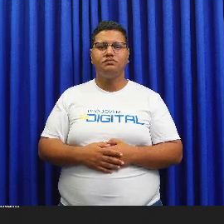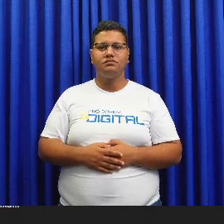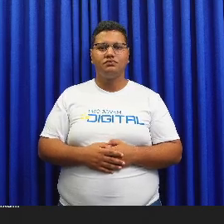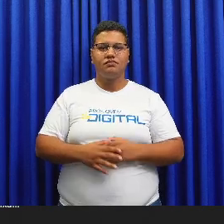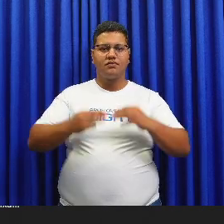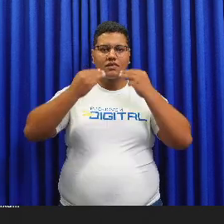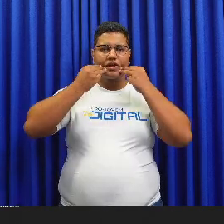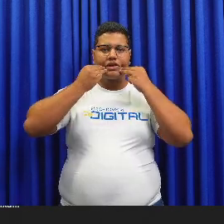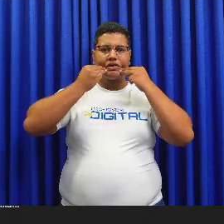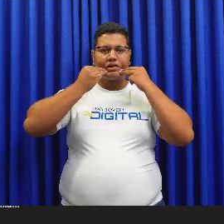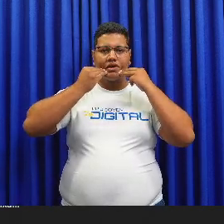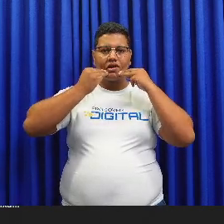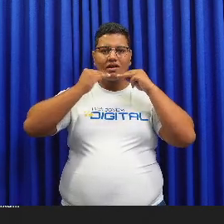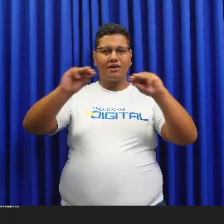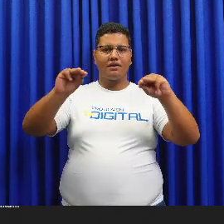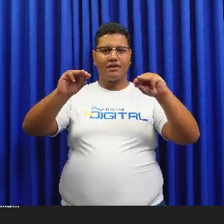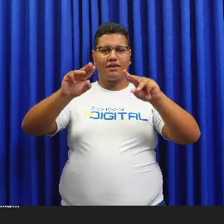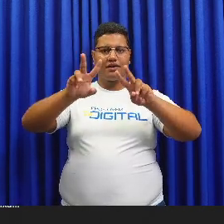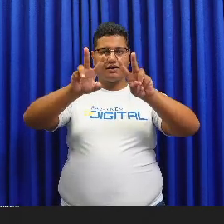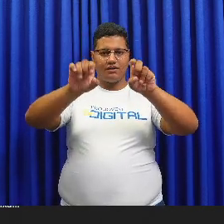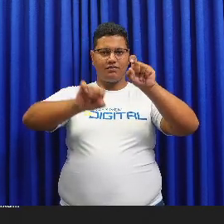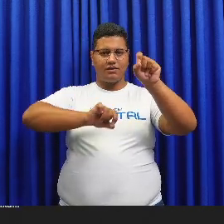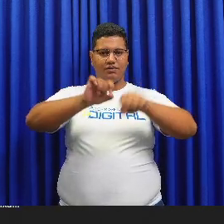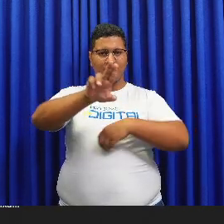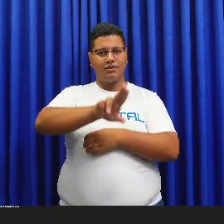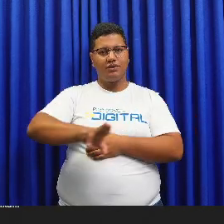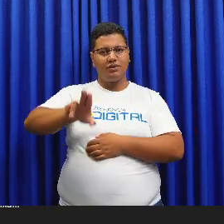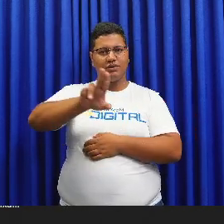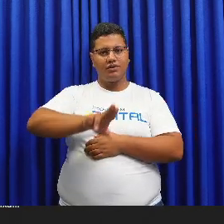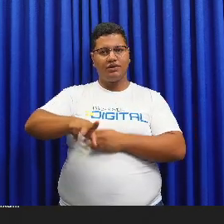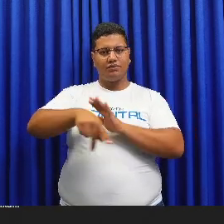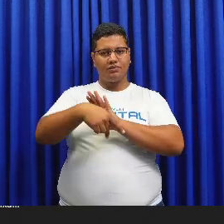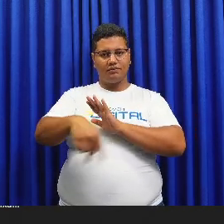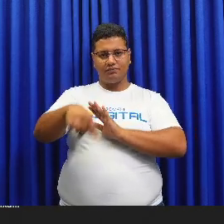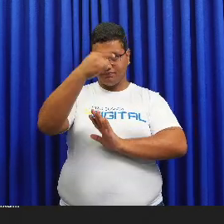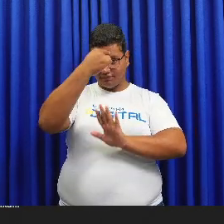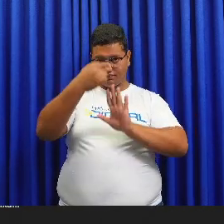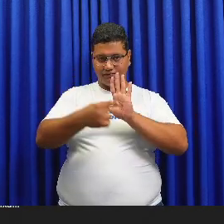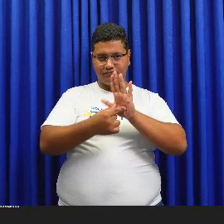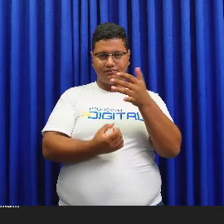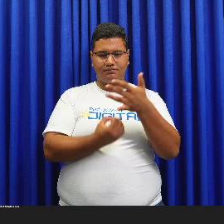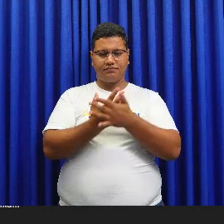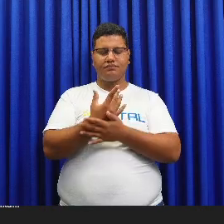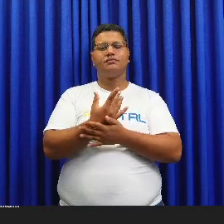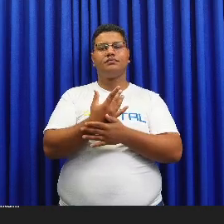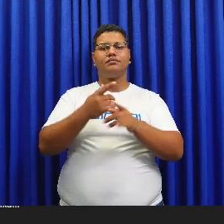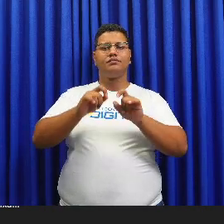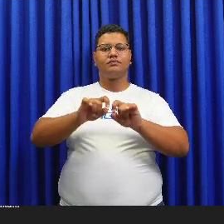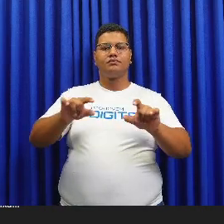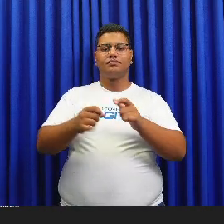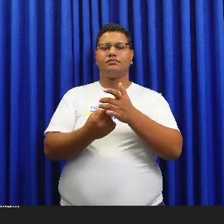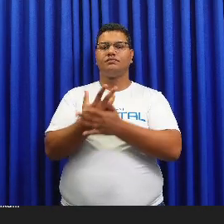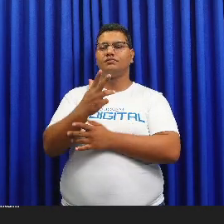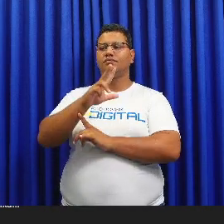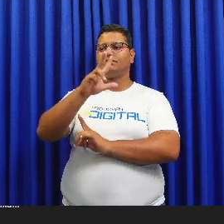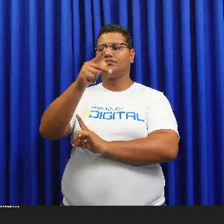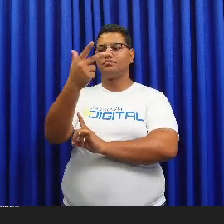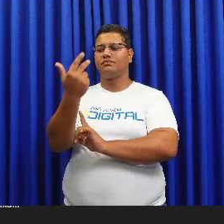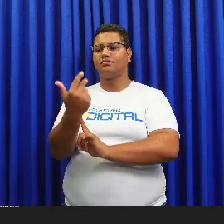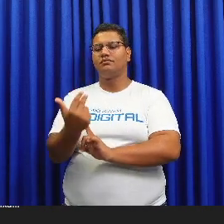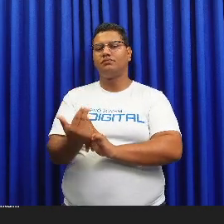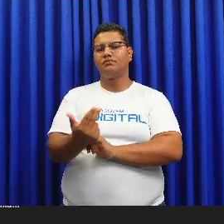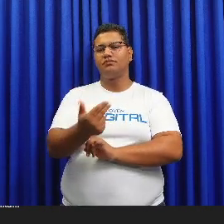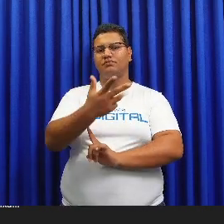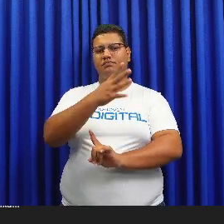de marketing sobre utilização de inteligência artificial para a criação de imagens. E